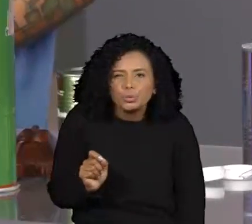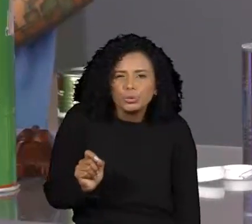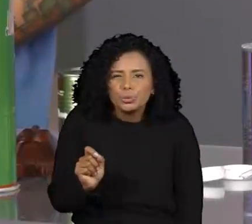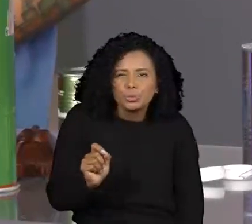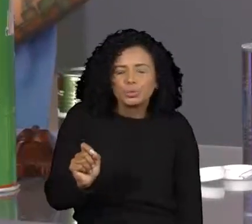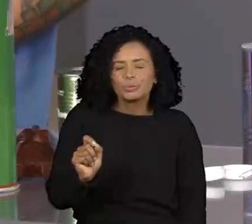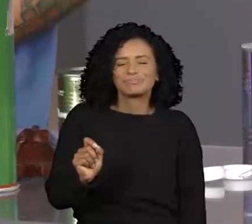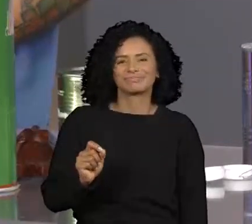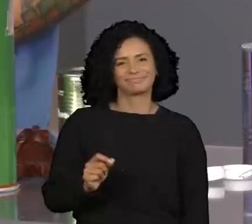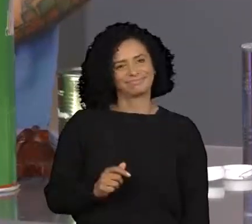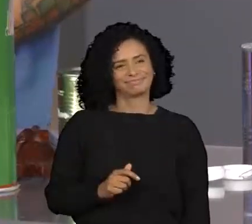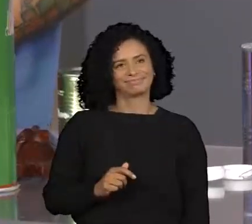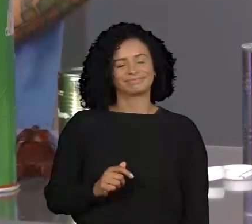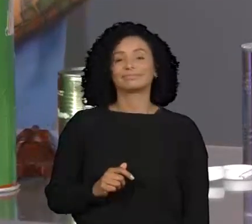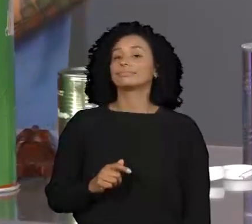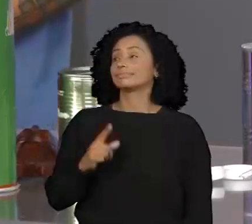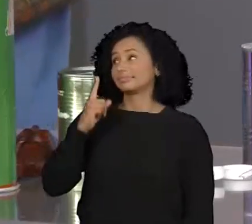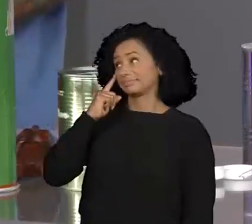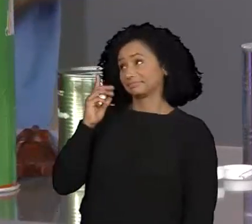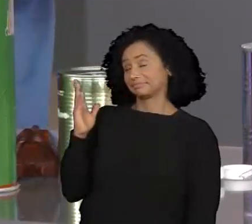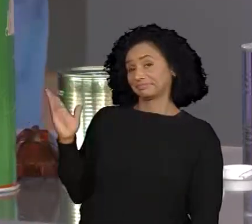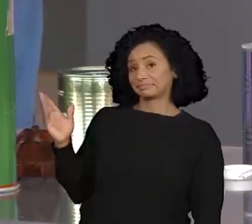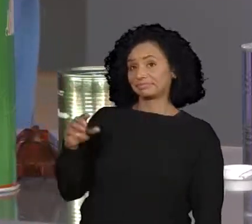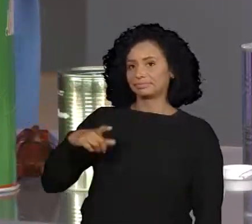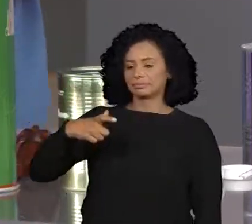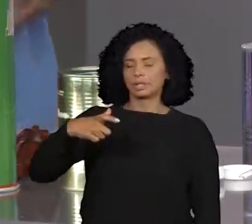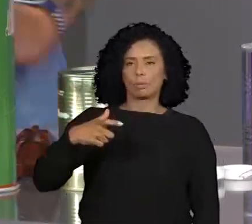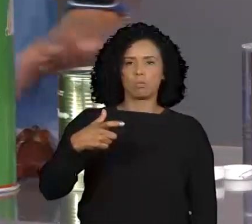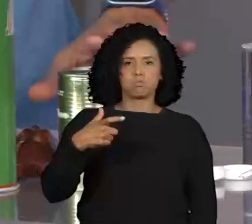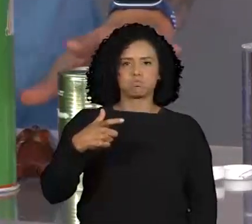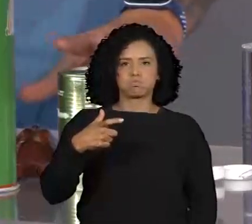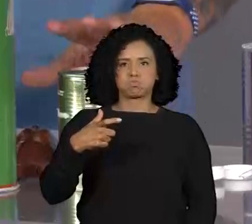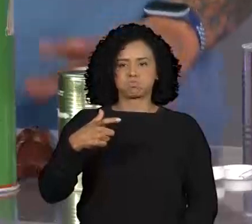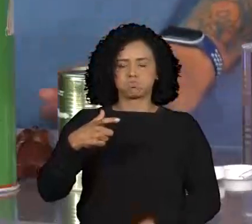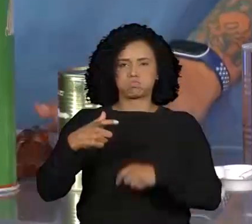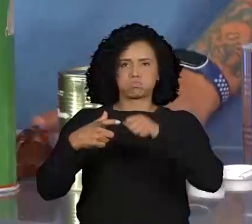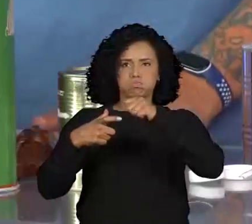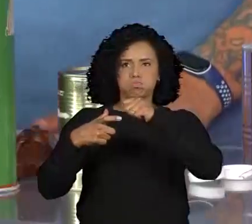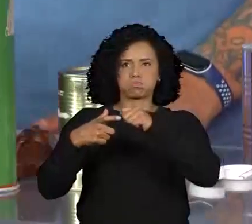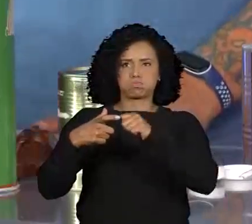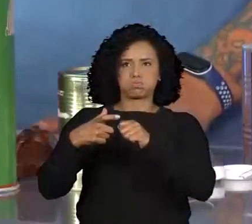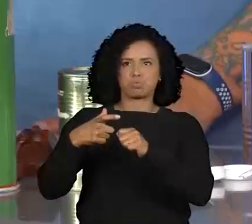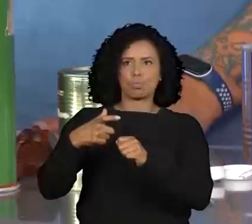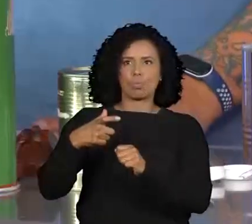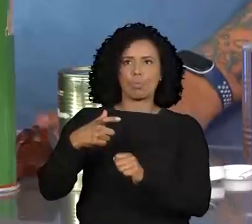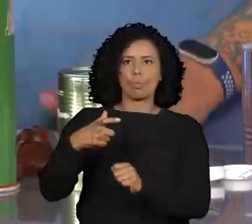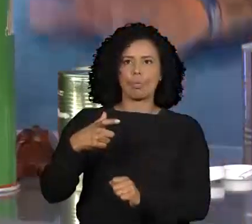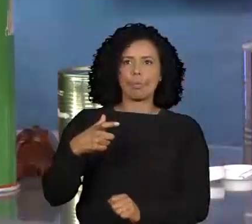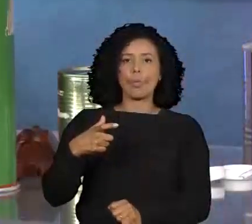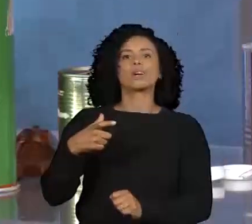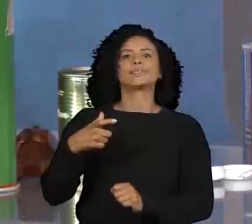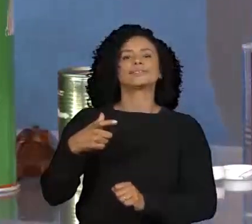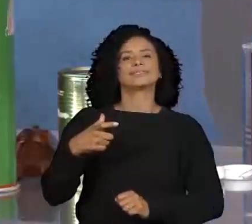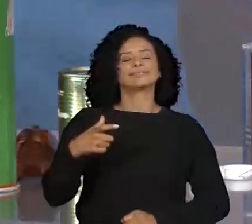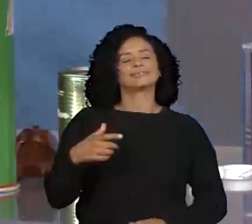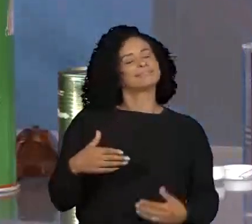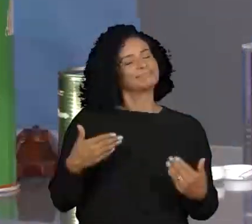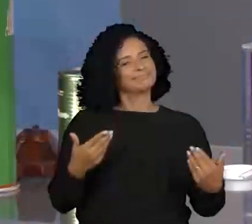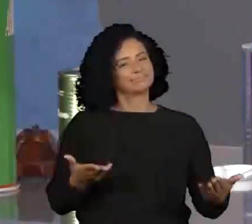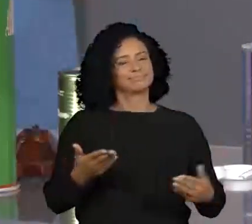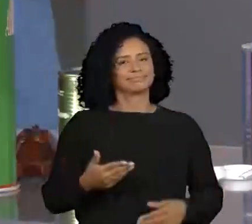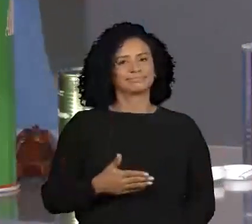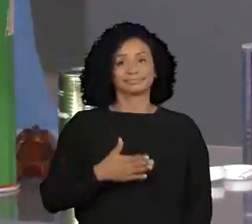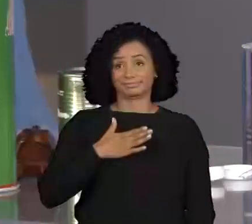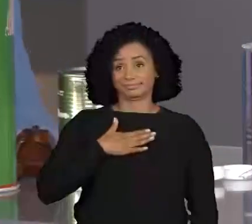Oi e a partir aguda Ok então esse daqui é o grave e